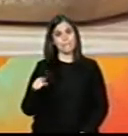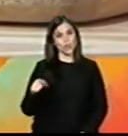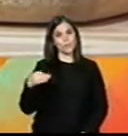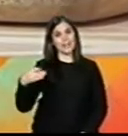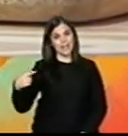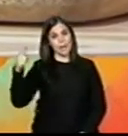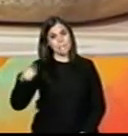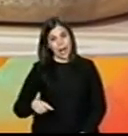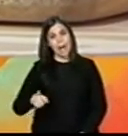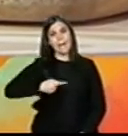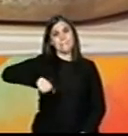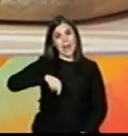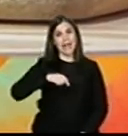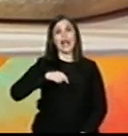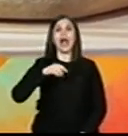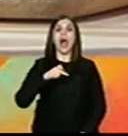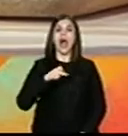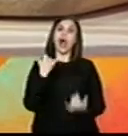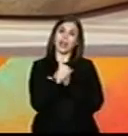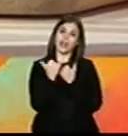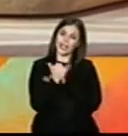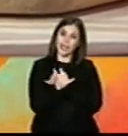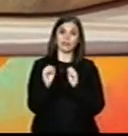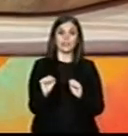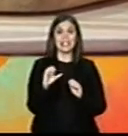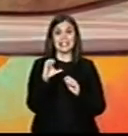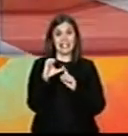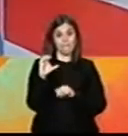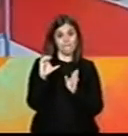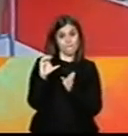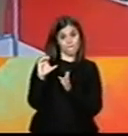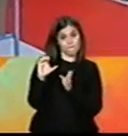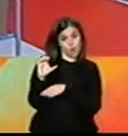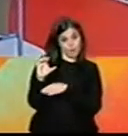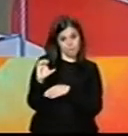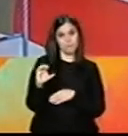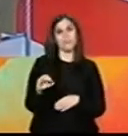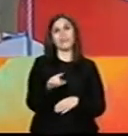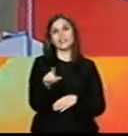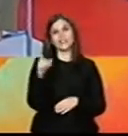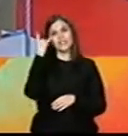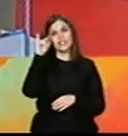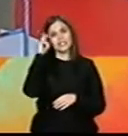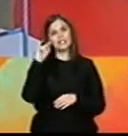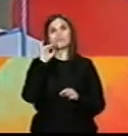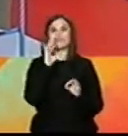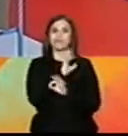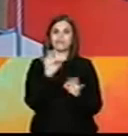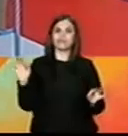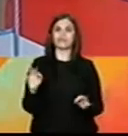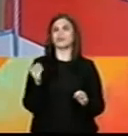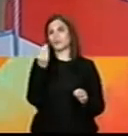www.rtp.pt/praca-da-alegria. É isso? E deem asas à imaginação e façam bastantes maneiras diferentes, como